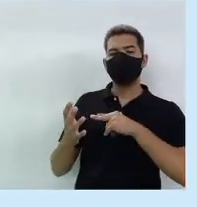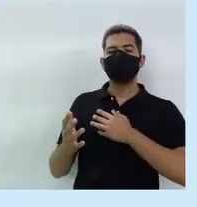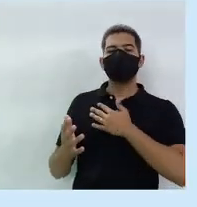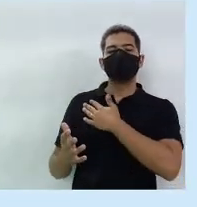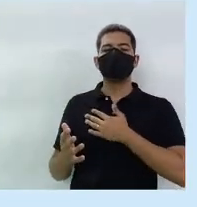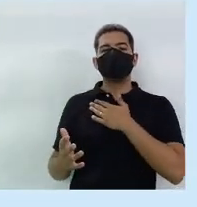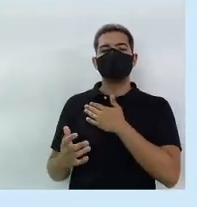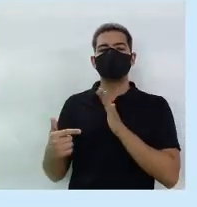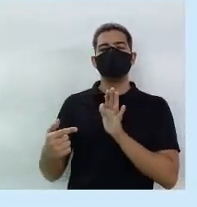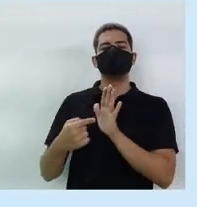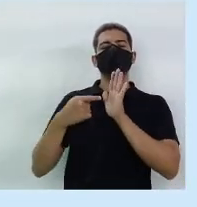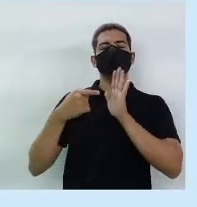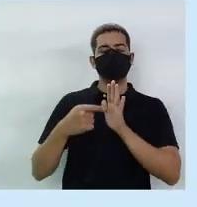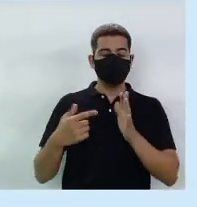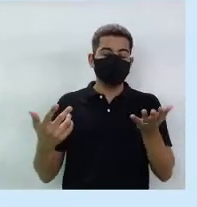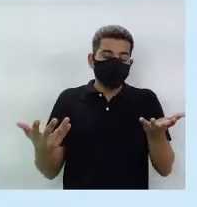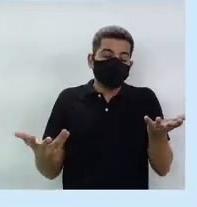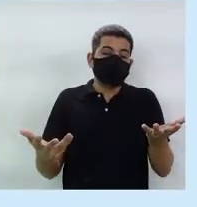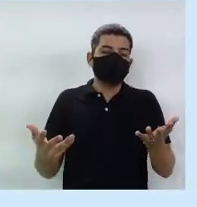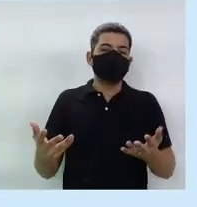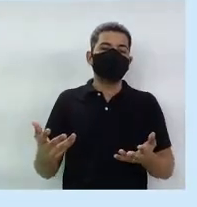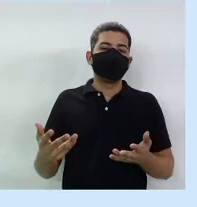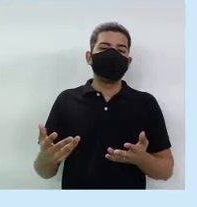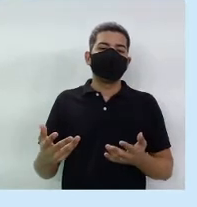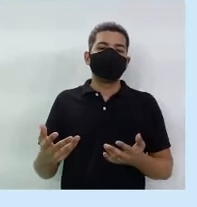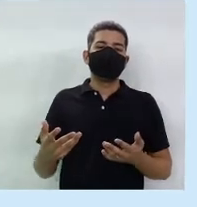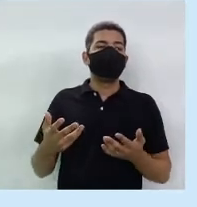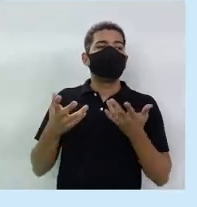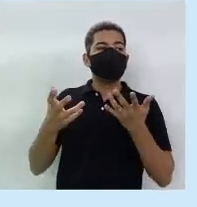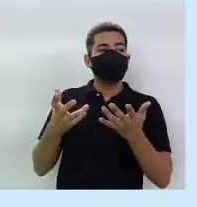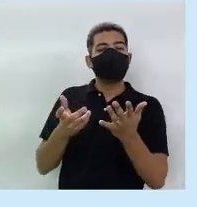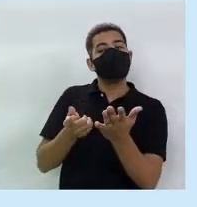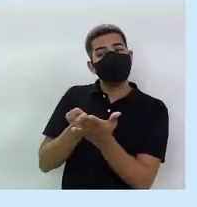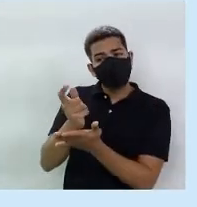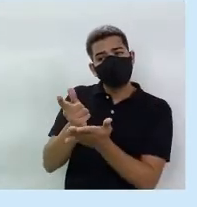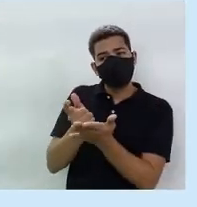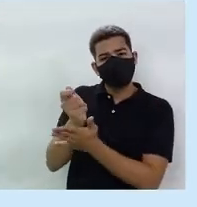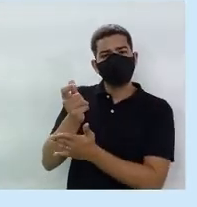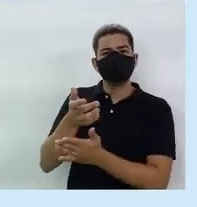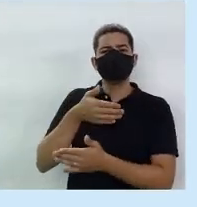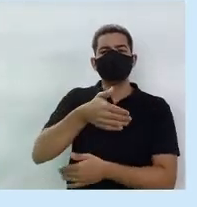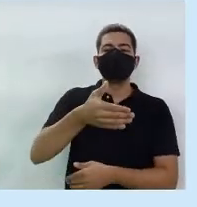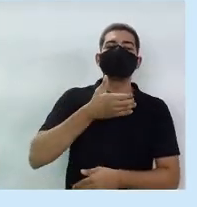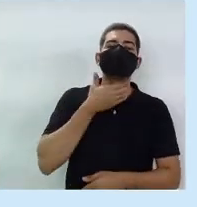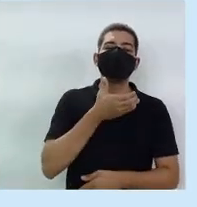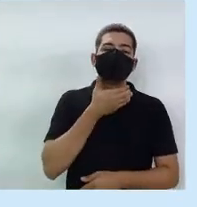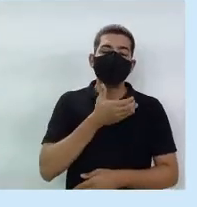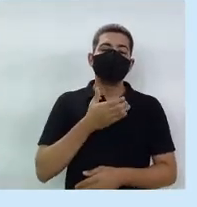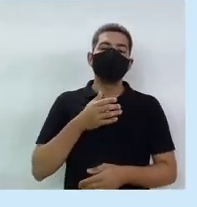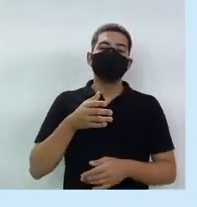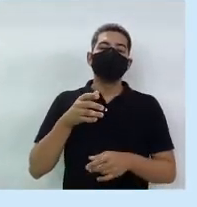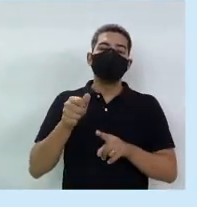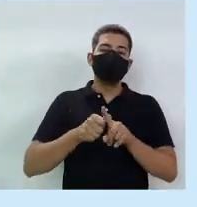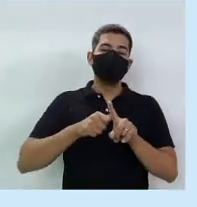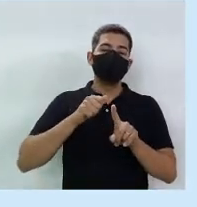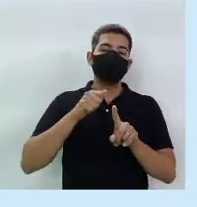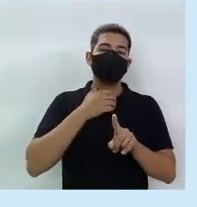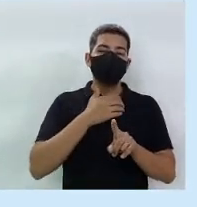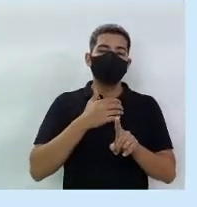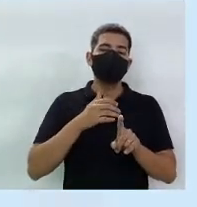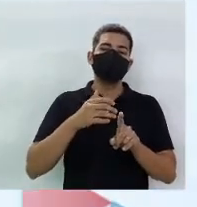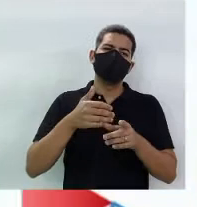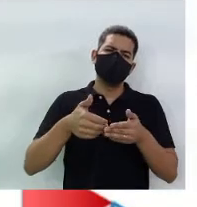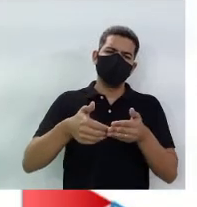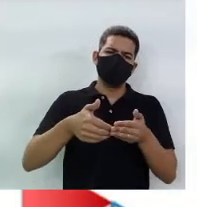a mensagem, interessa-se em que consumir esse produto no Natal. Gravem bem, outro